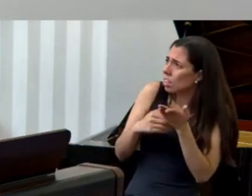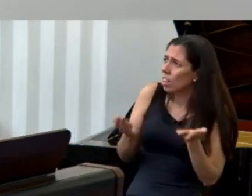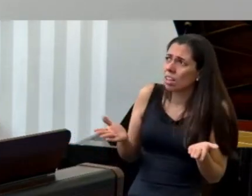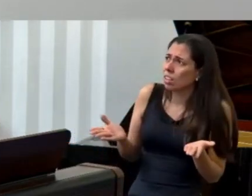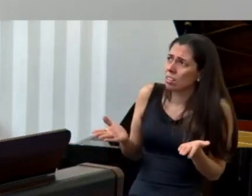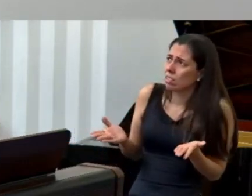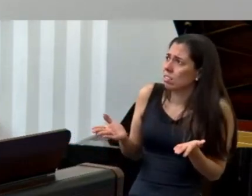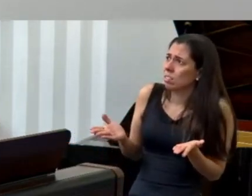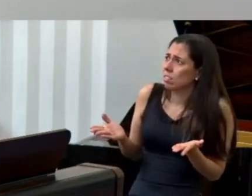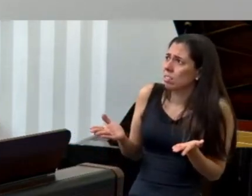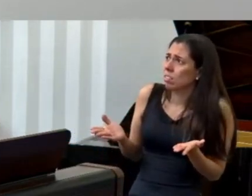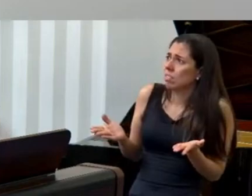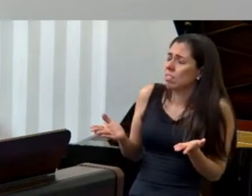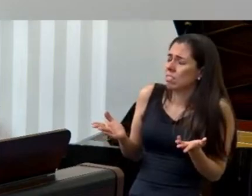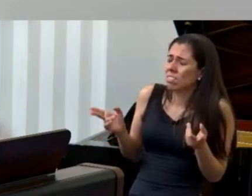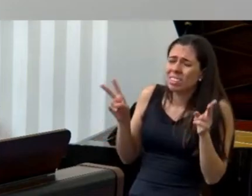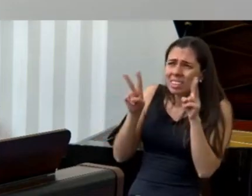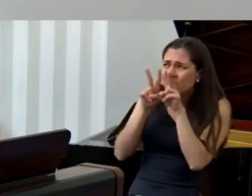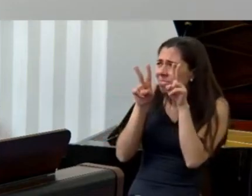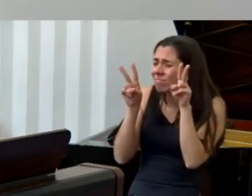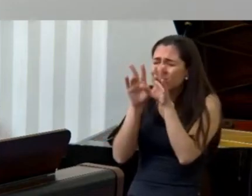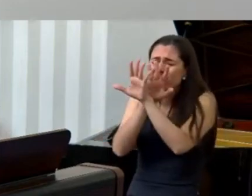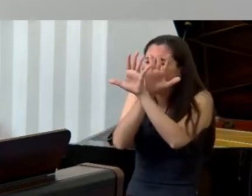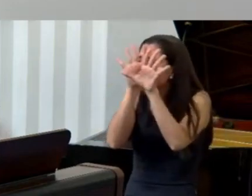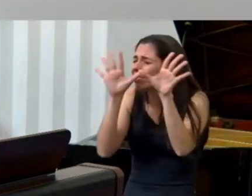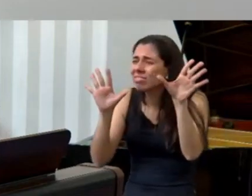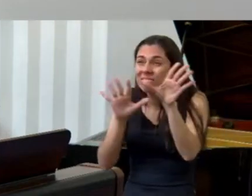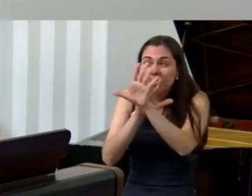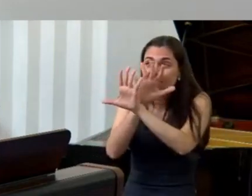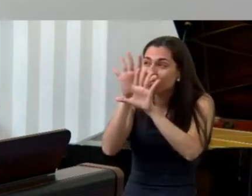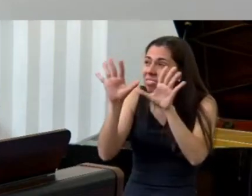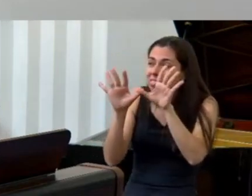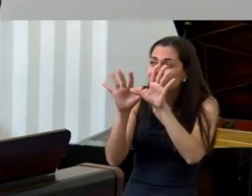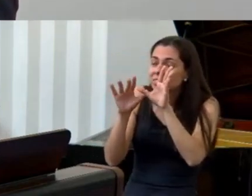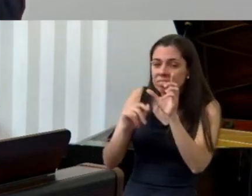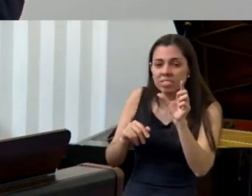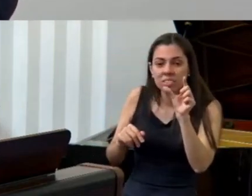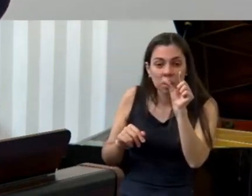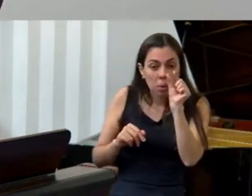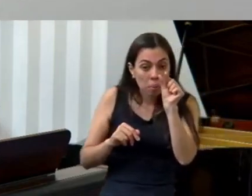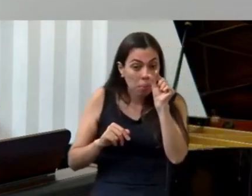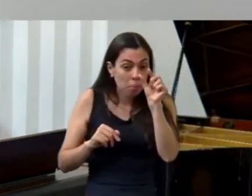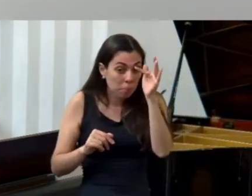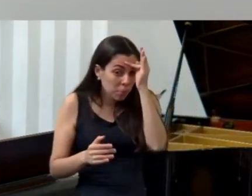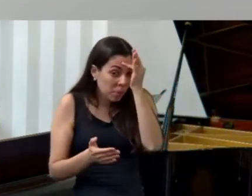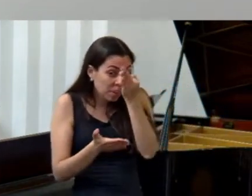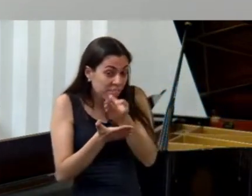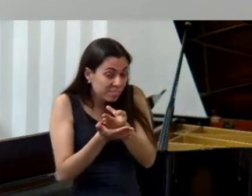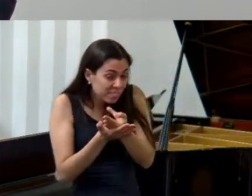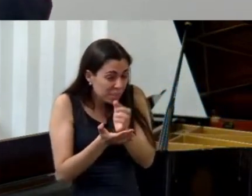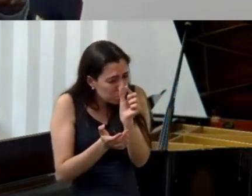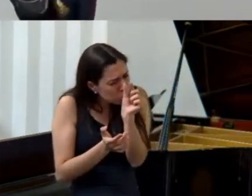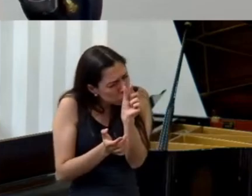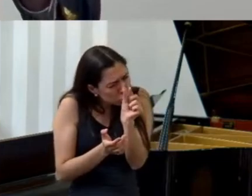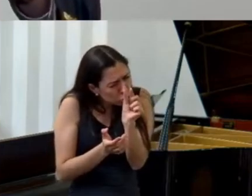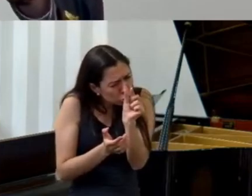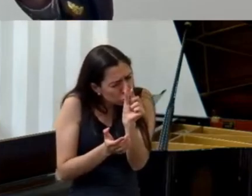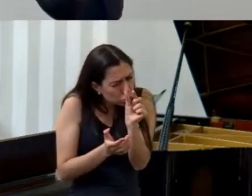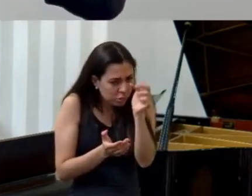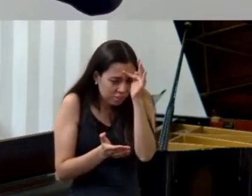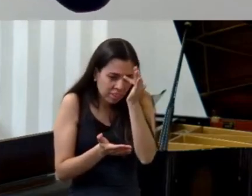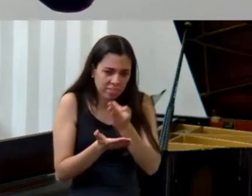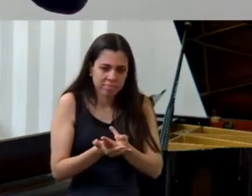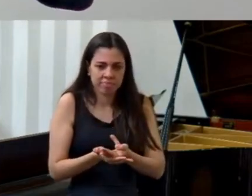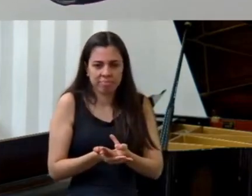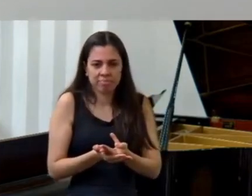Porque nós só vemos o que os olhos materiais veem. Quando nós comemos, damos graças a Deus pelo alimento. Nós temos